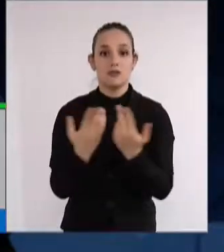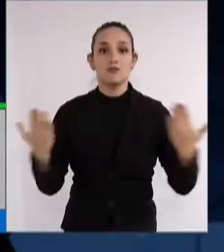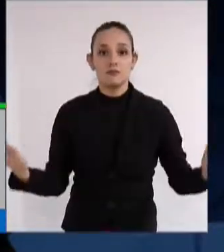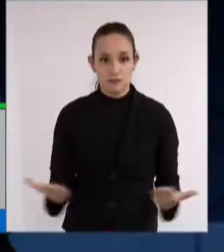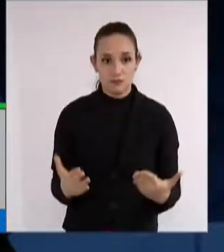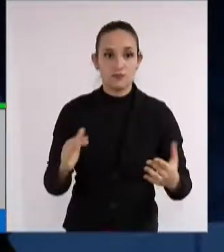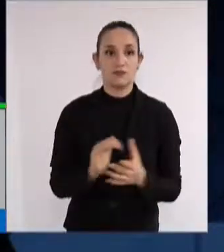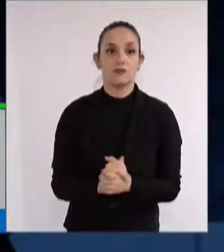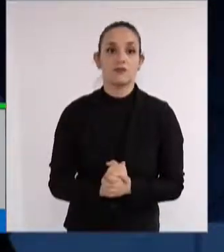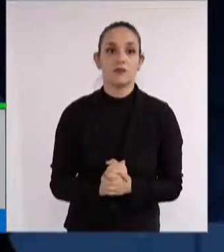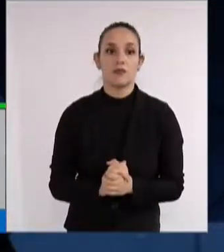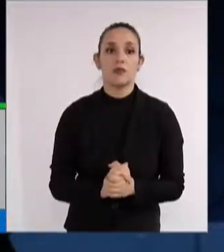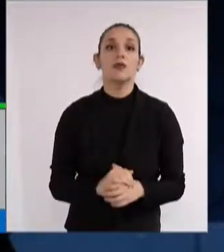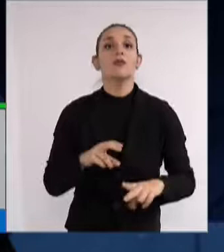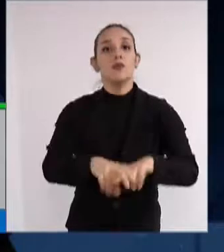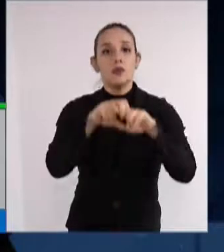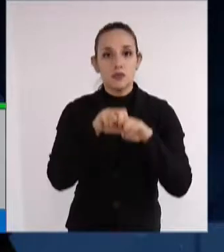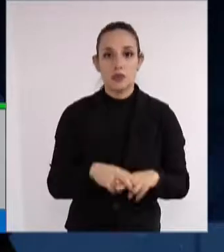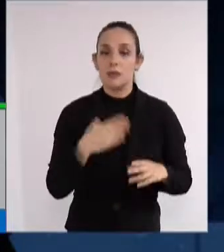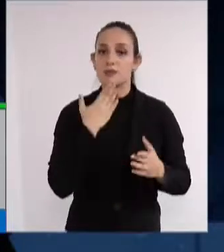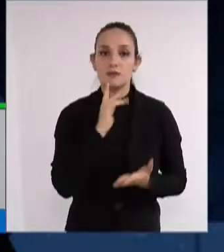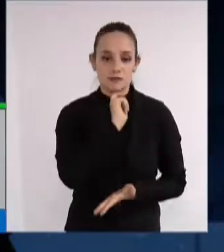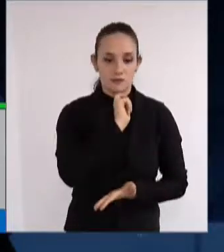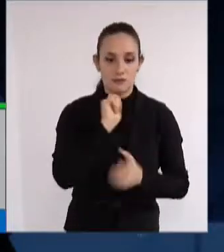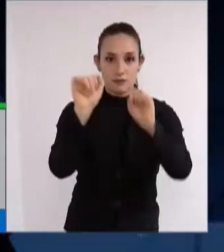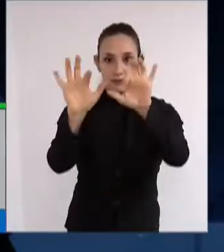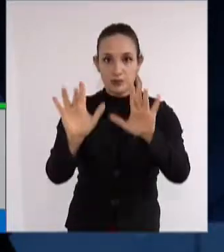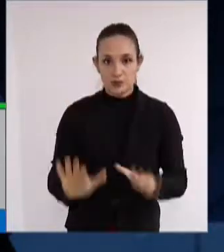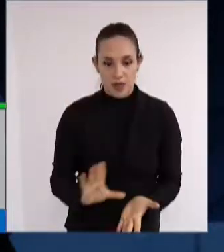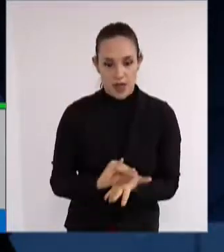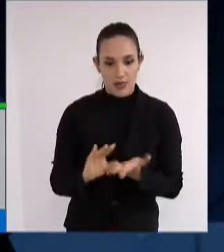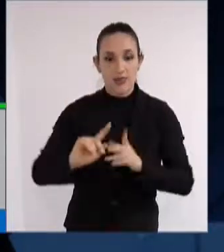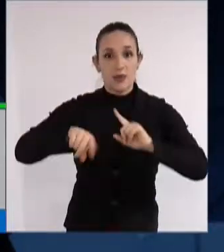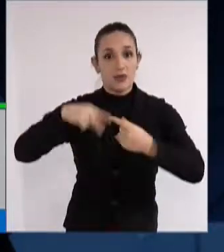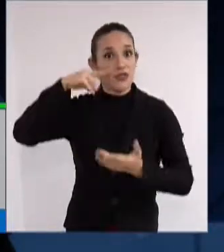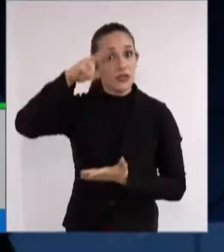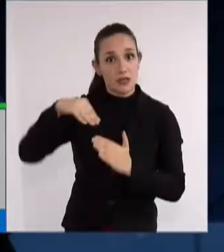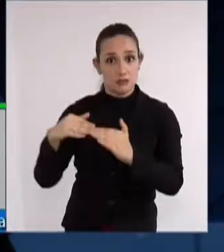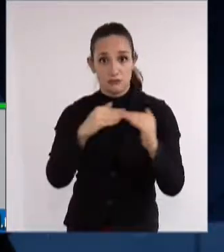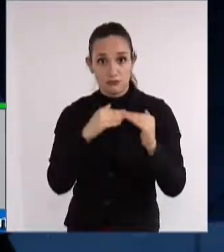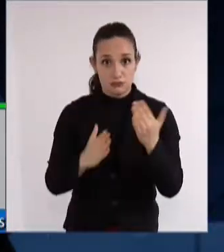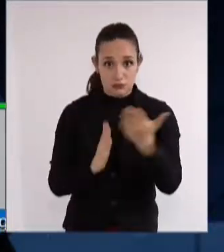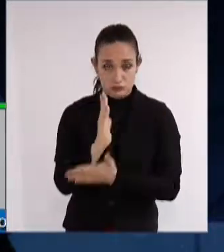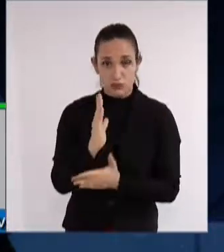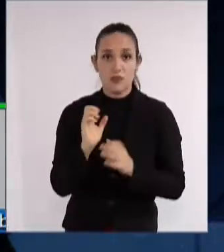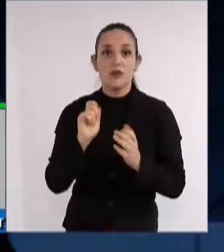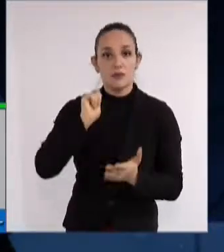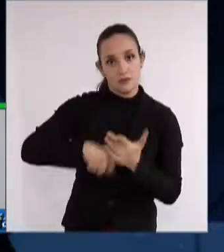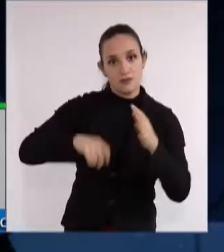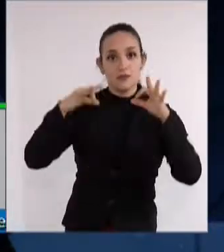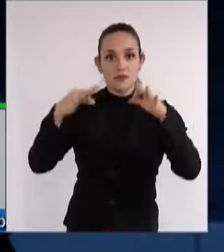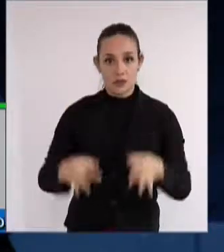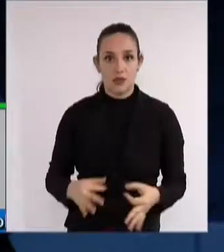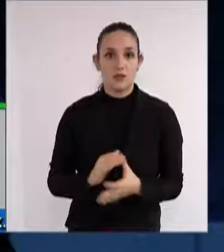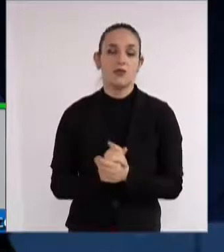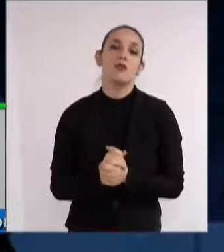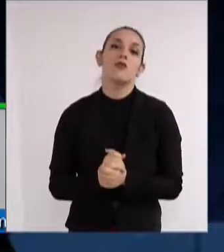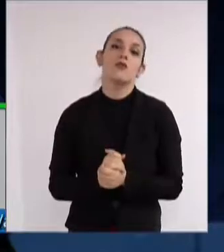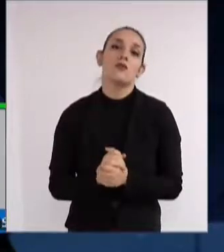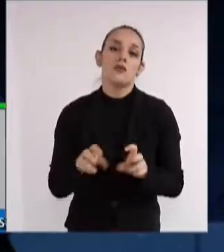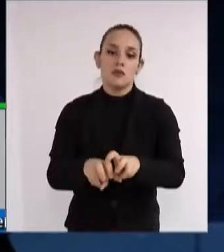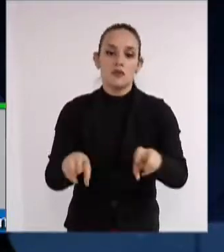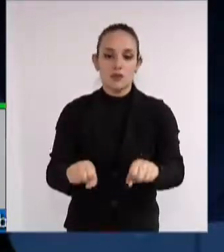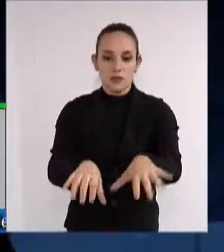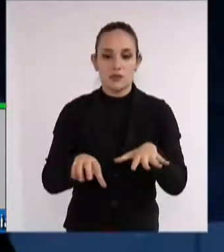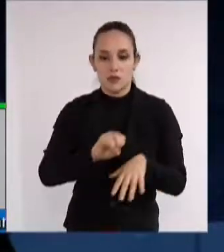sessão e, para constar, mandou lavrar a presente ata que, depois de lida e aprovada, será devidamente assinada. Plenário, deputado